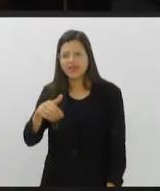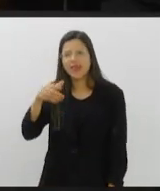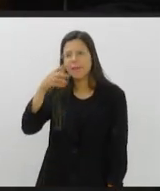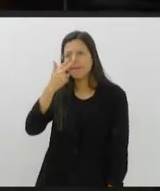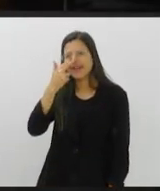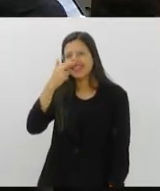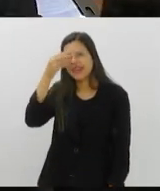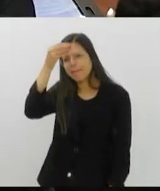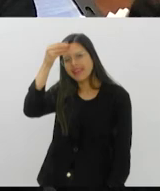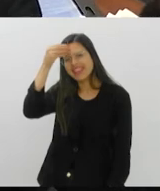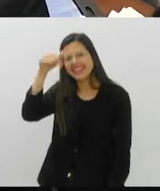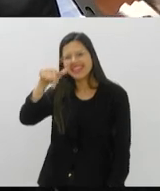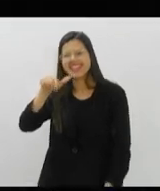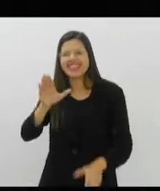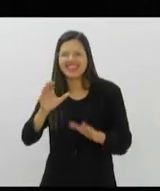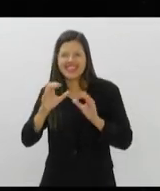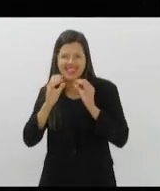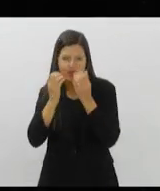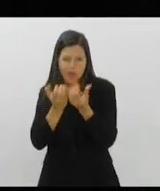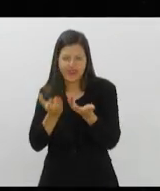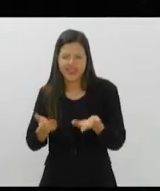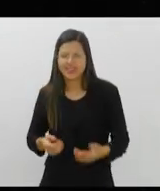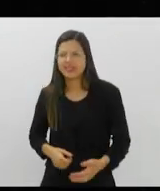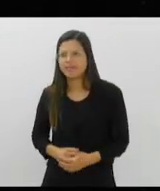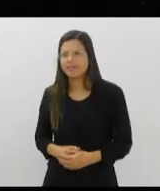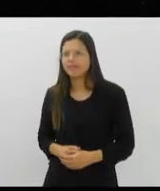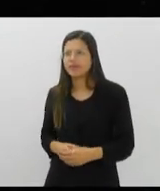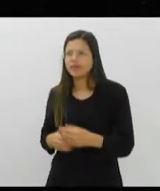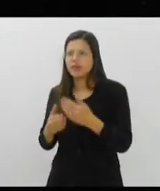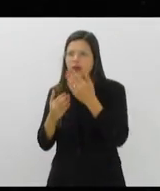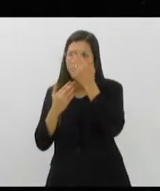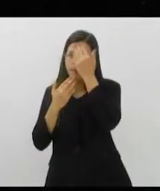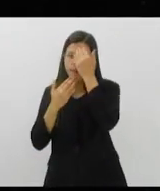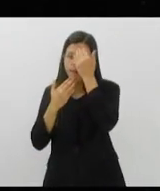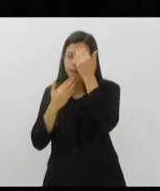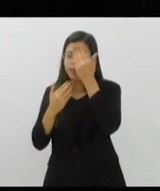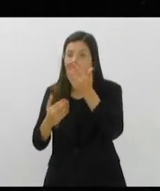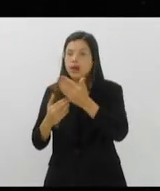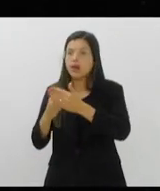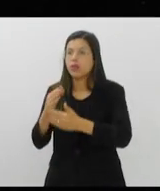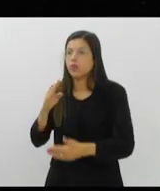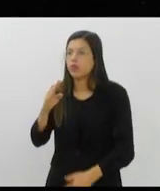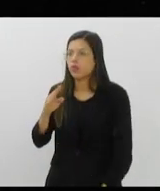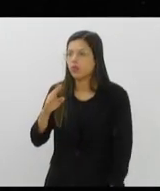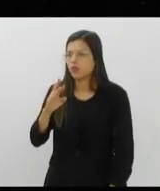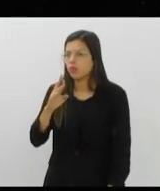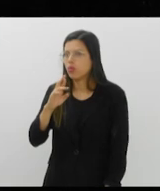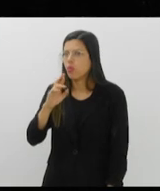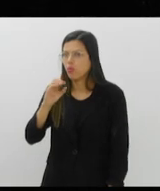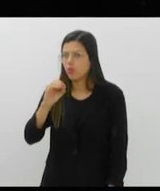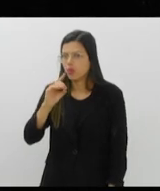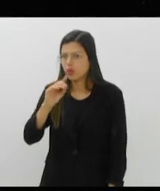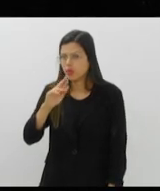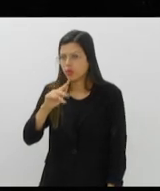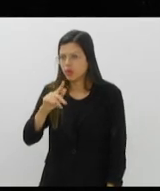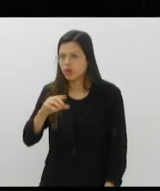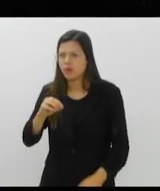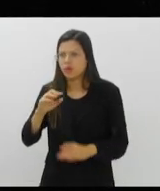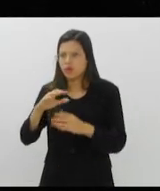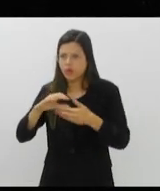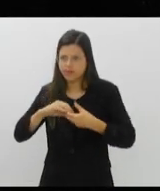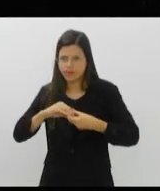por gentileza. Obrigado, presidente Bacelar. Saudando aqui a deputada tia Ju, né, sempre nos